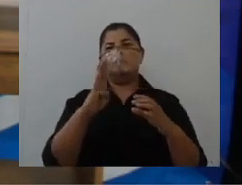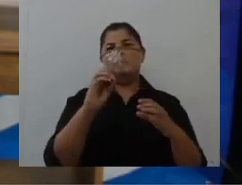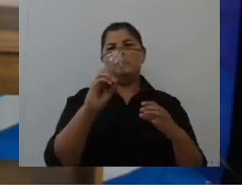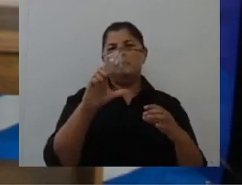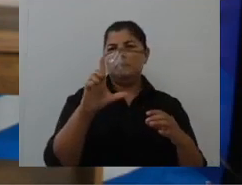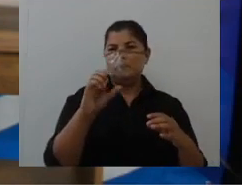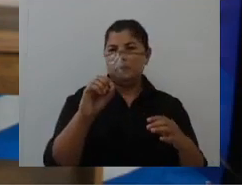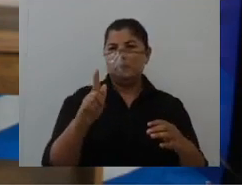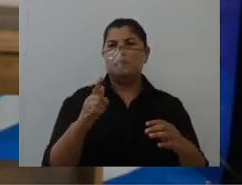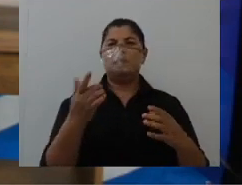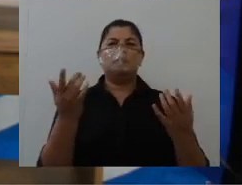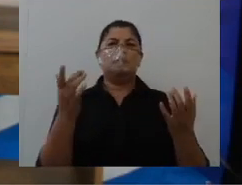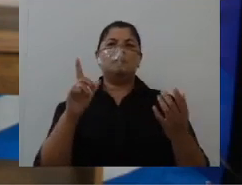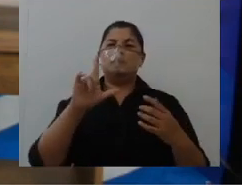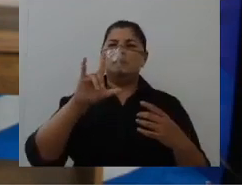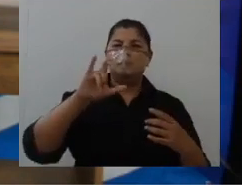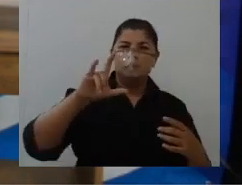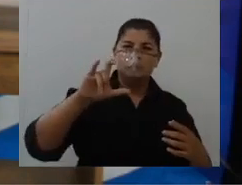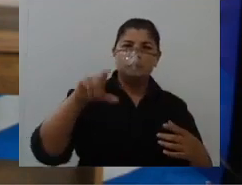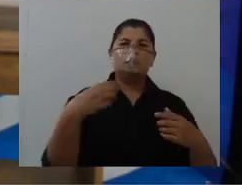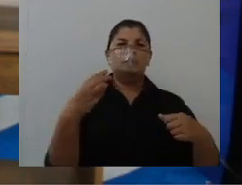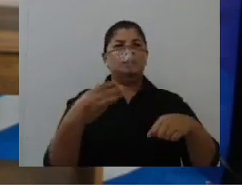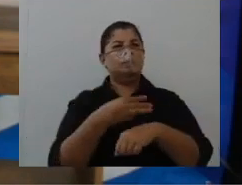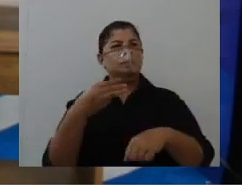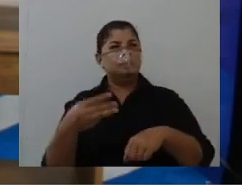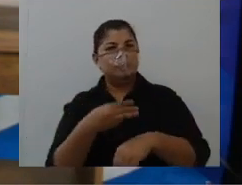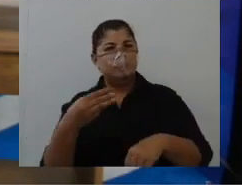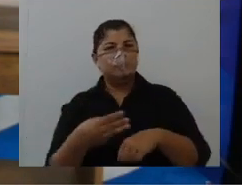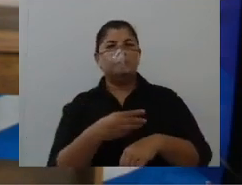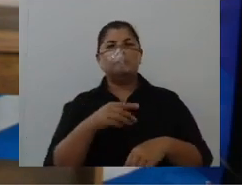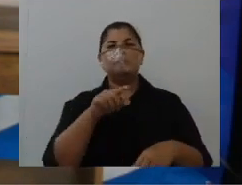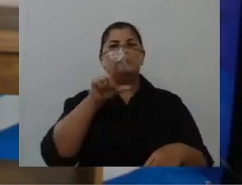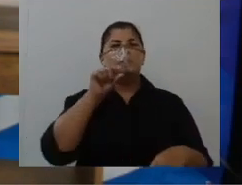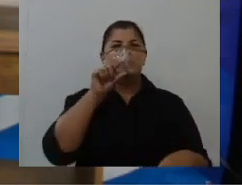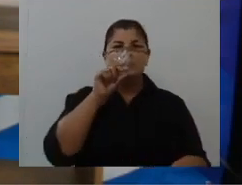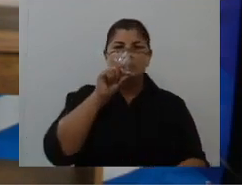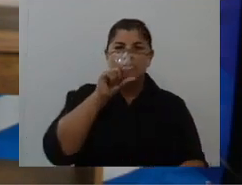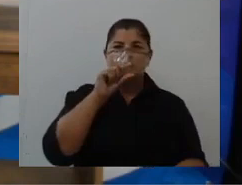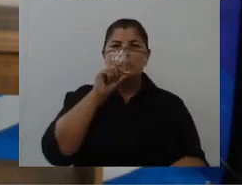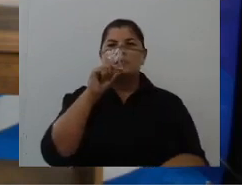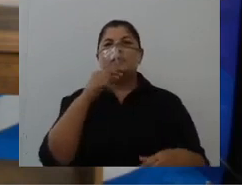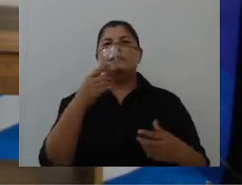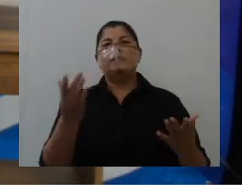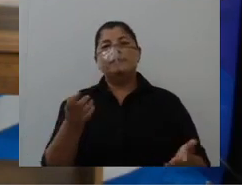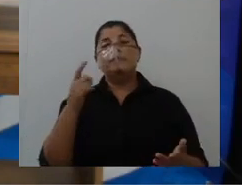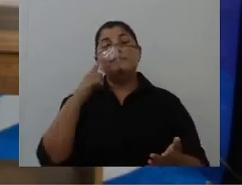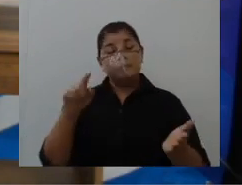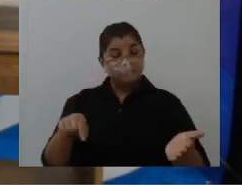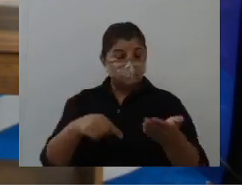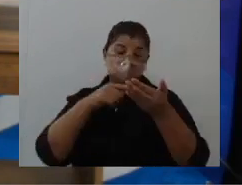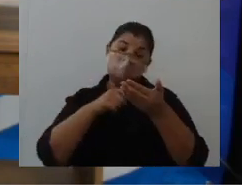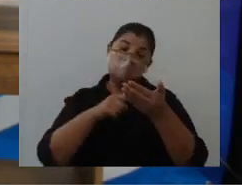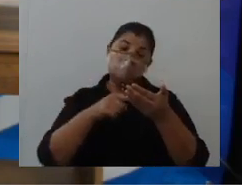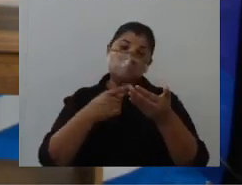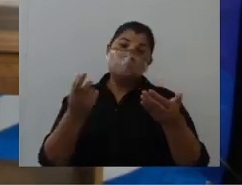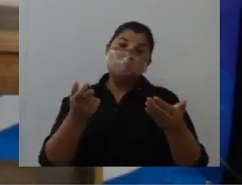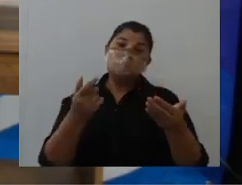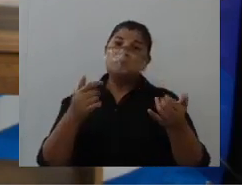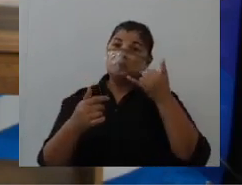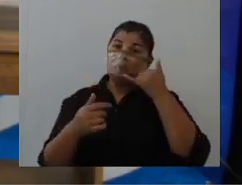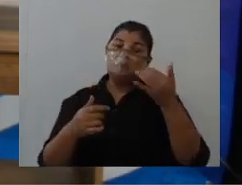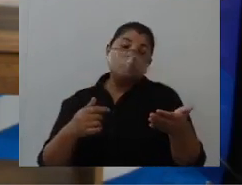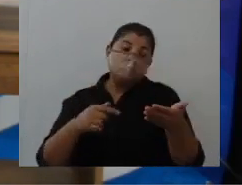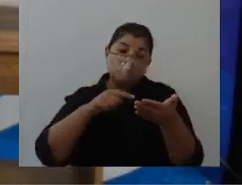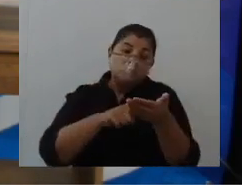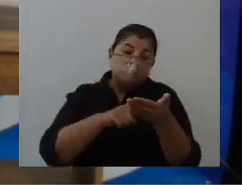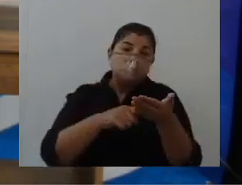Instagram, vai me lembrando, enfim, Twitter, né? Eu tô aqui, ó, tô com o celular aqui, daqui a pouco, cadê? Tá aqui.